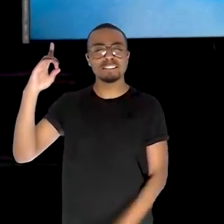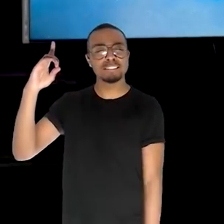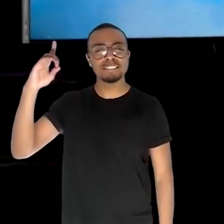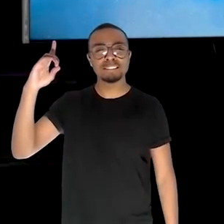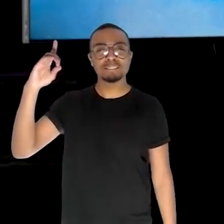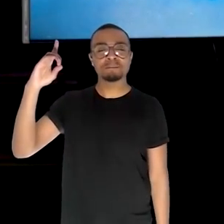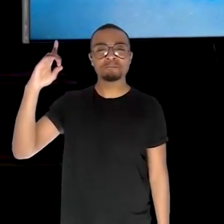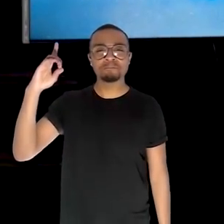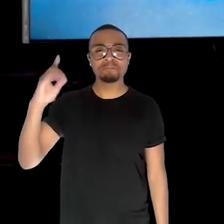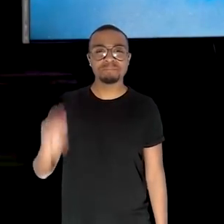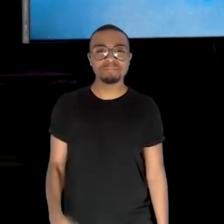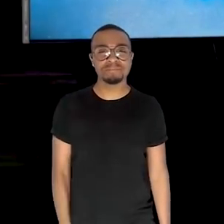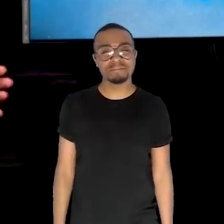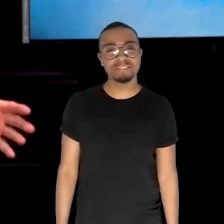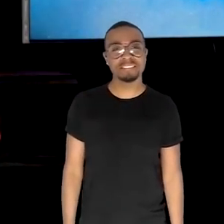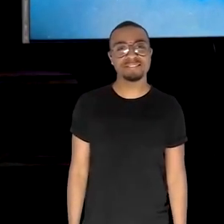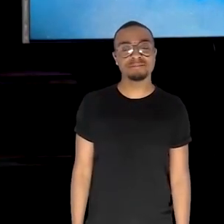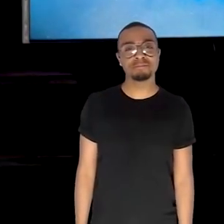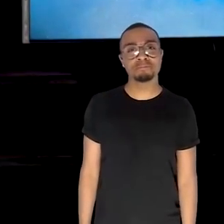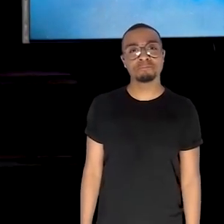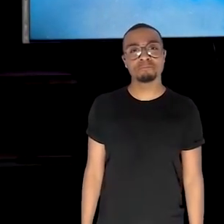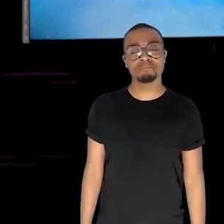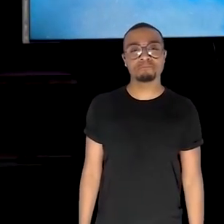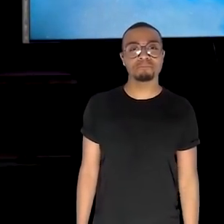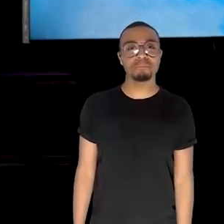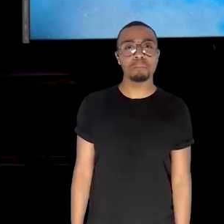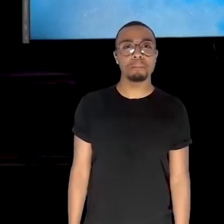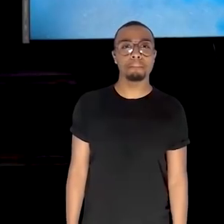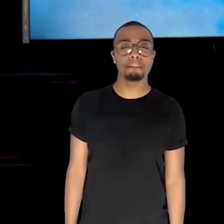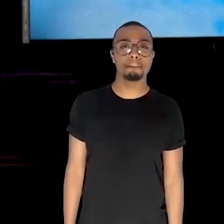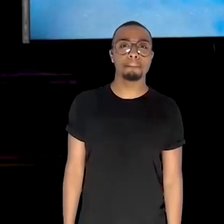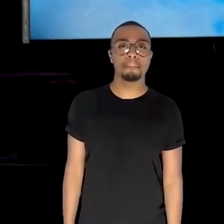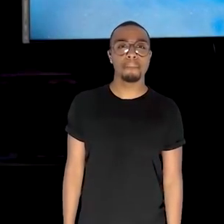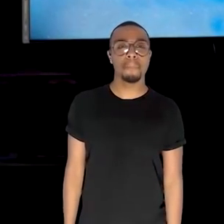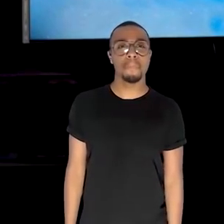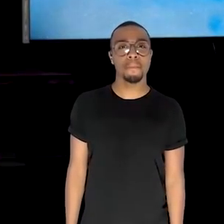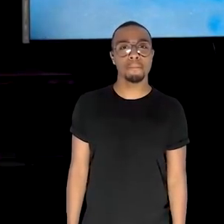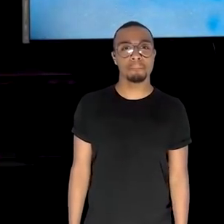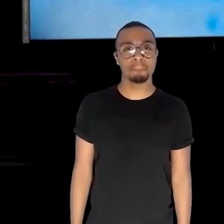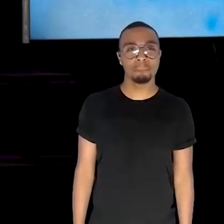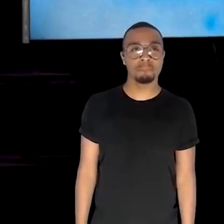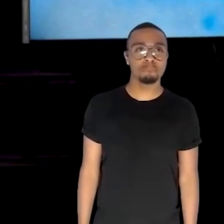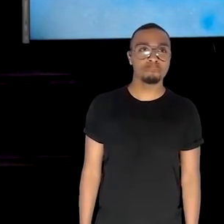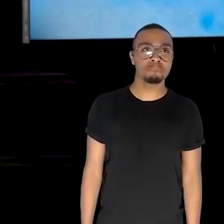as pessoas só podem celebrar o que vem. Jesus diz: